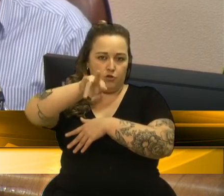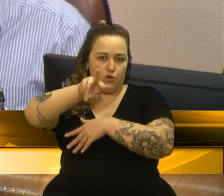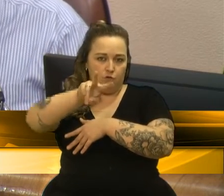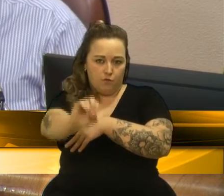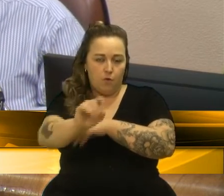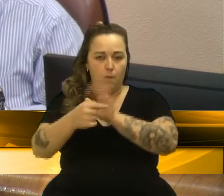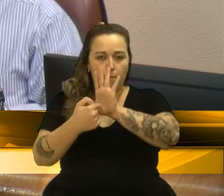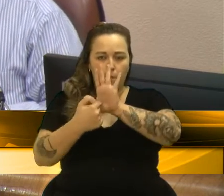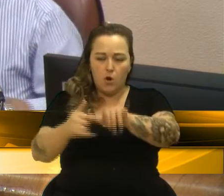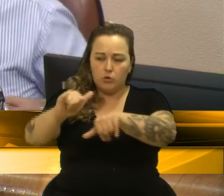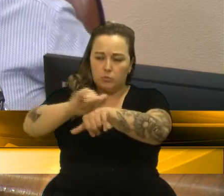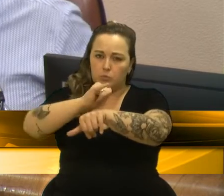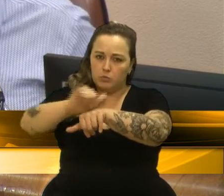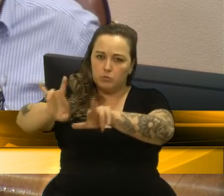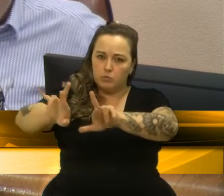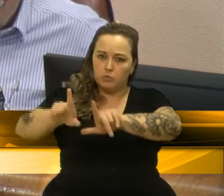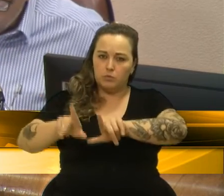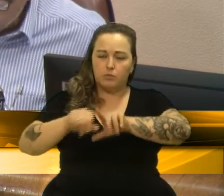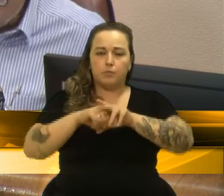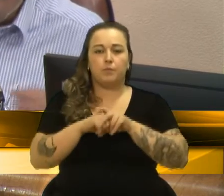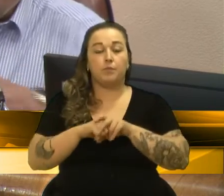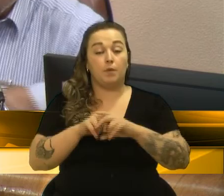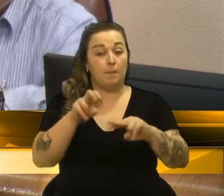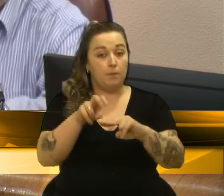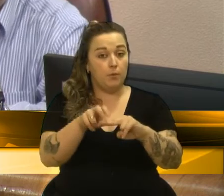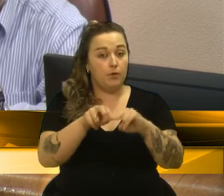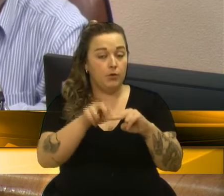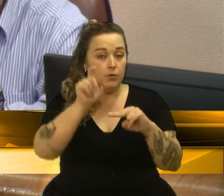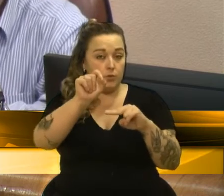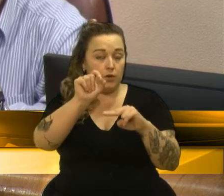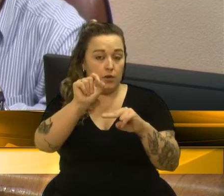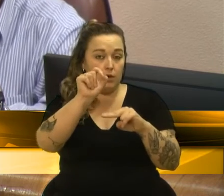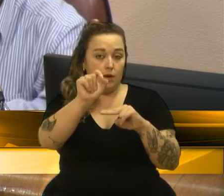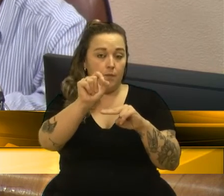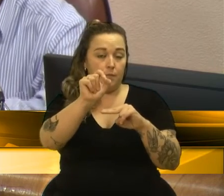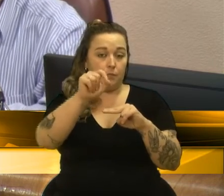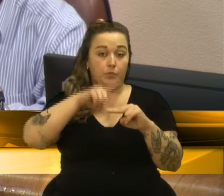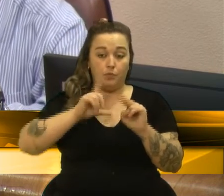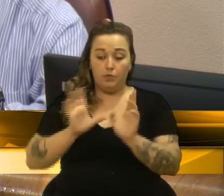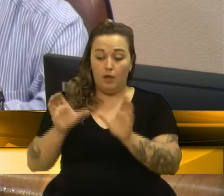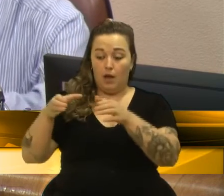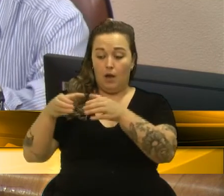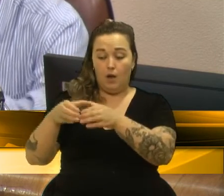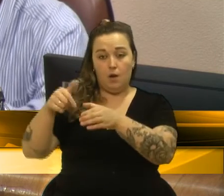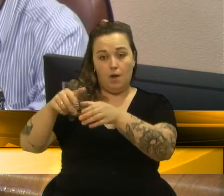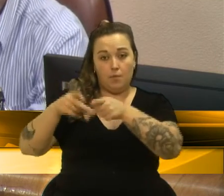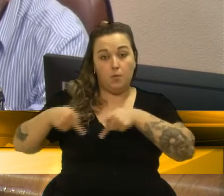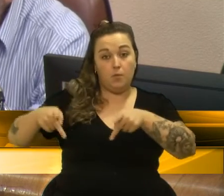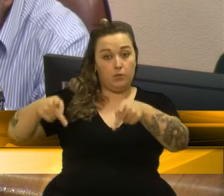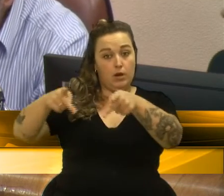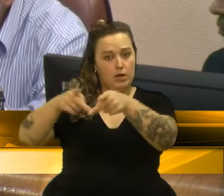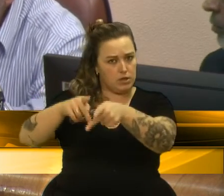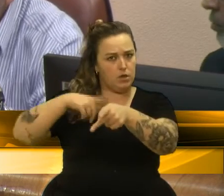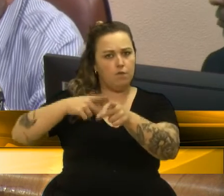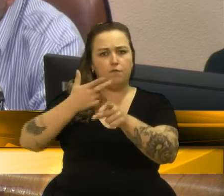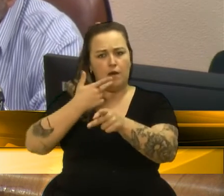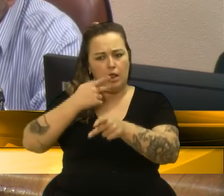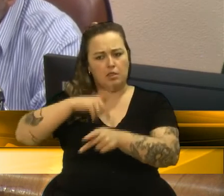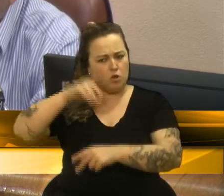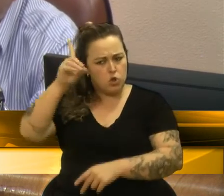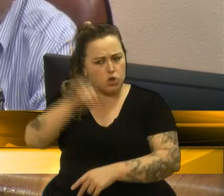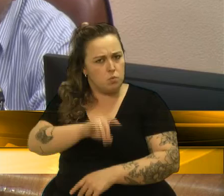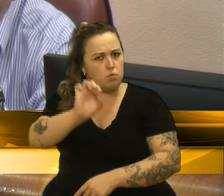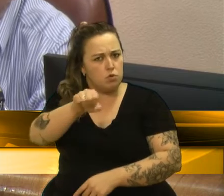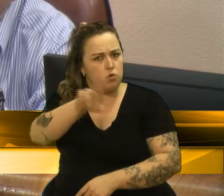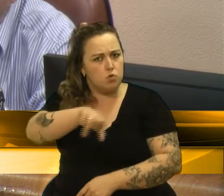estratégia discursiva. Nesses eventos, a população LGBT afirma seu direito de ocupar o espaço público,